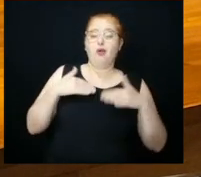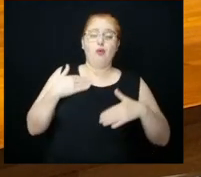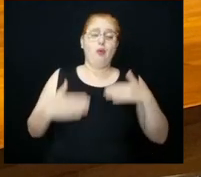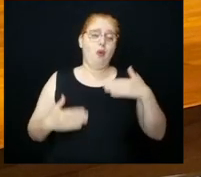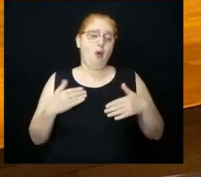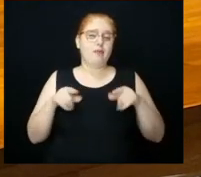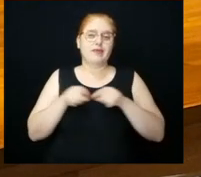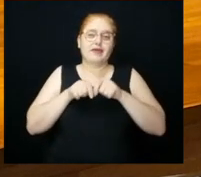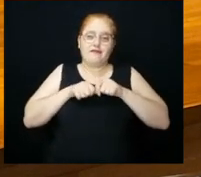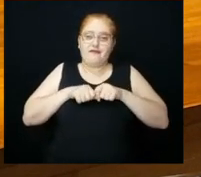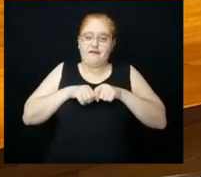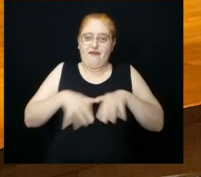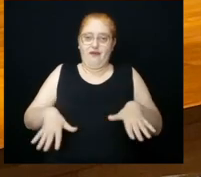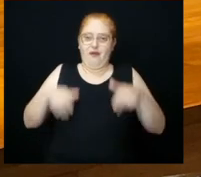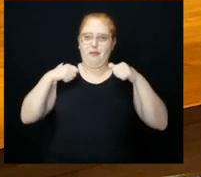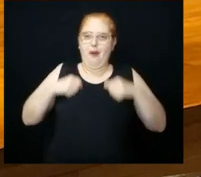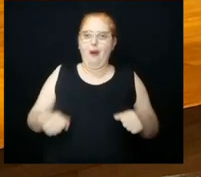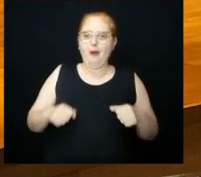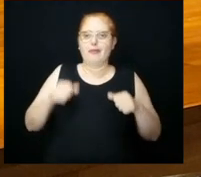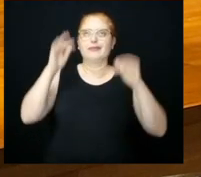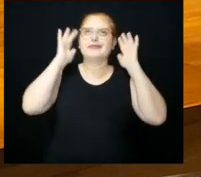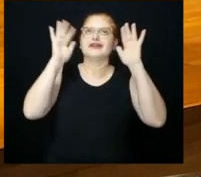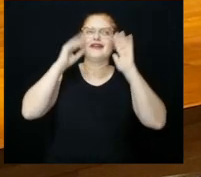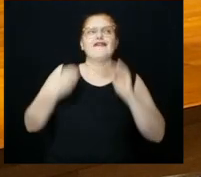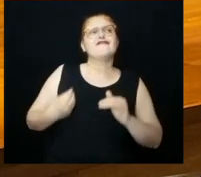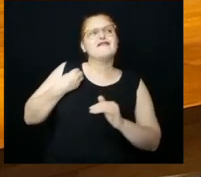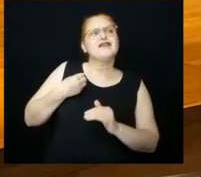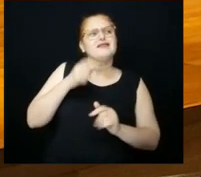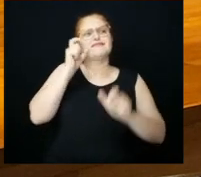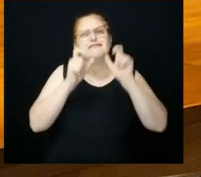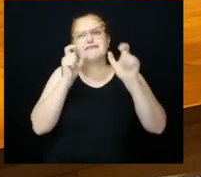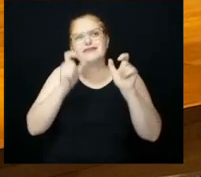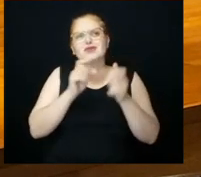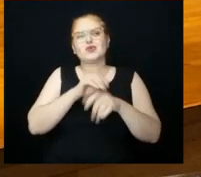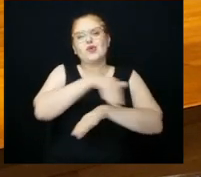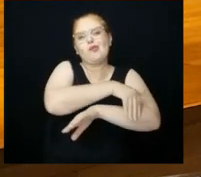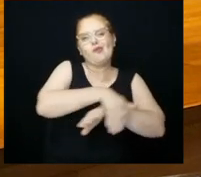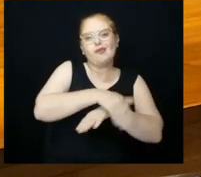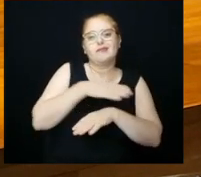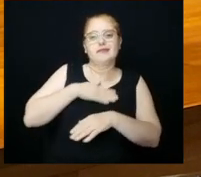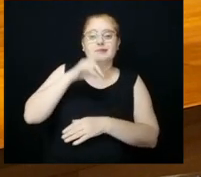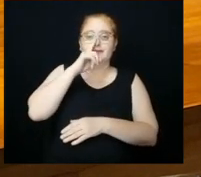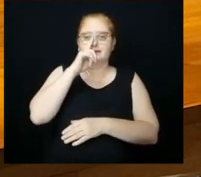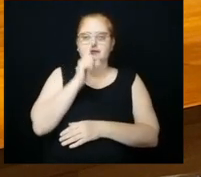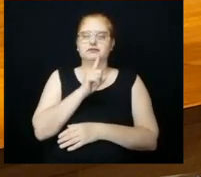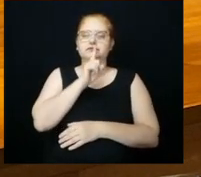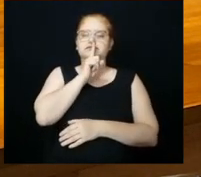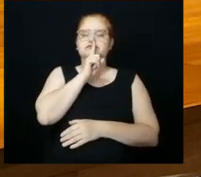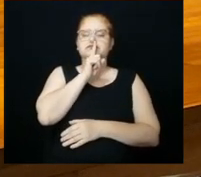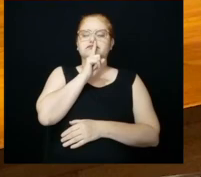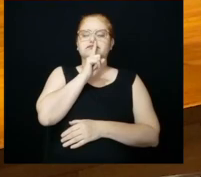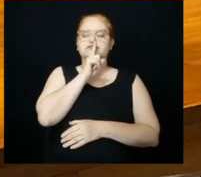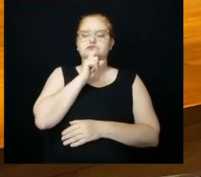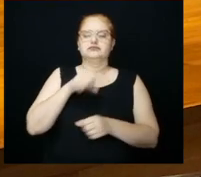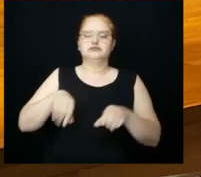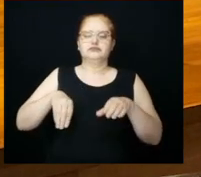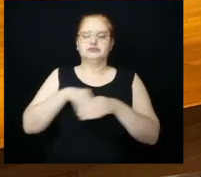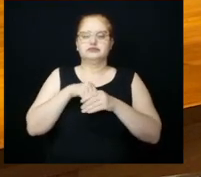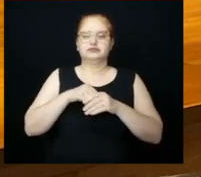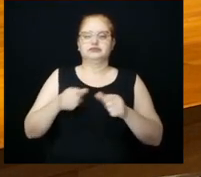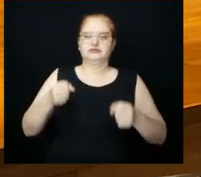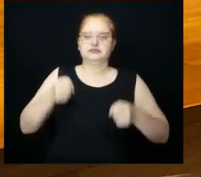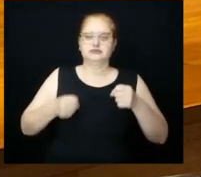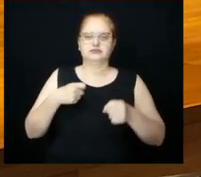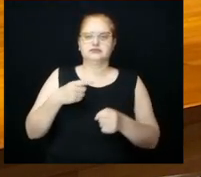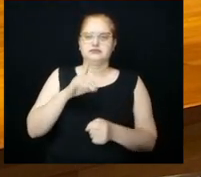como estavam vestidas, e imaginar a história da vida dessas pessoas. A minha mãe ia calada, muito calada. Tão